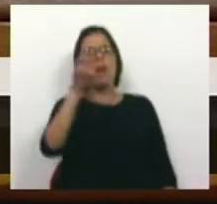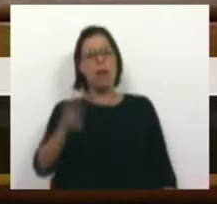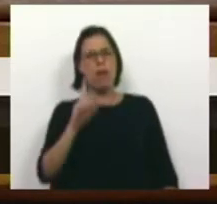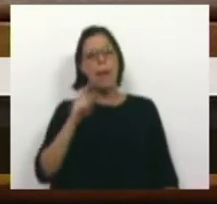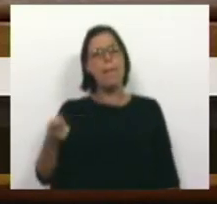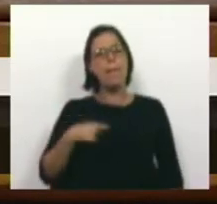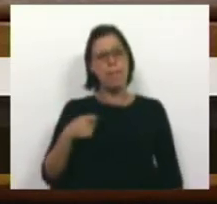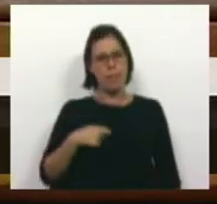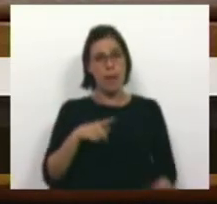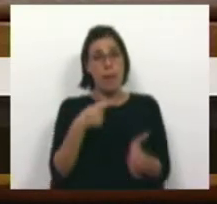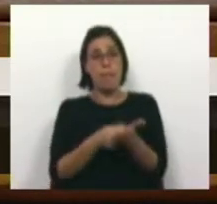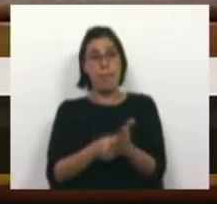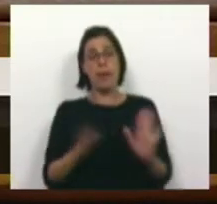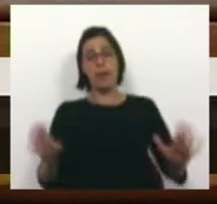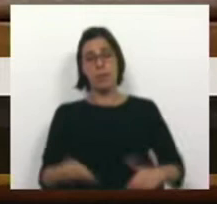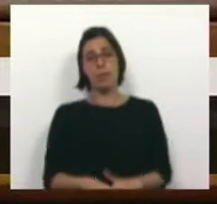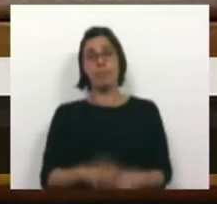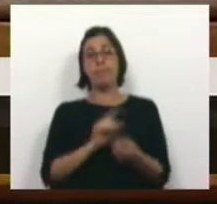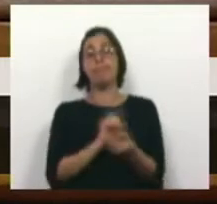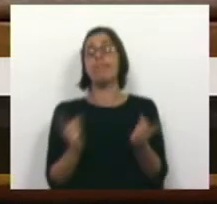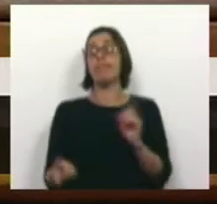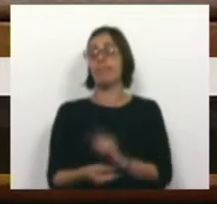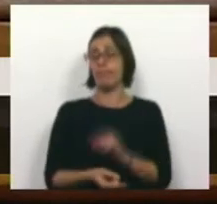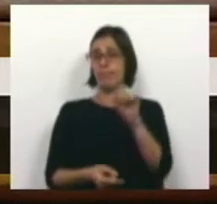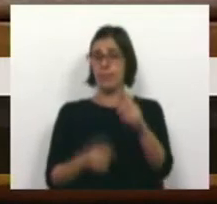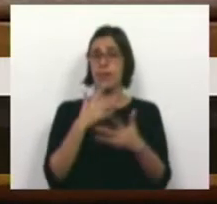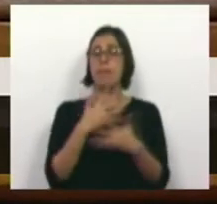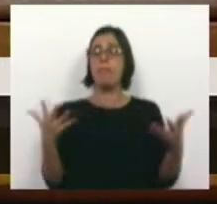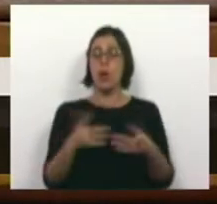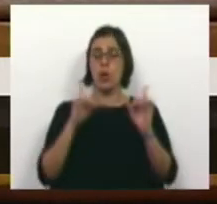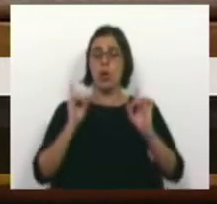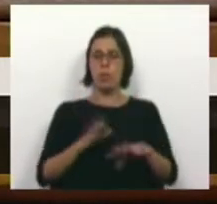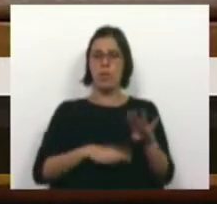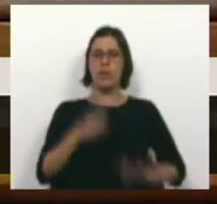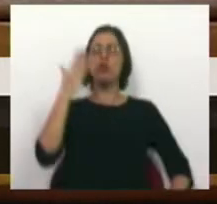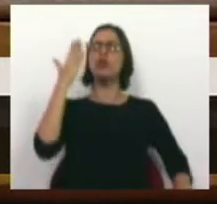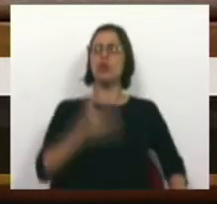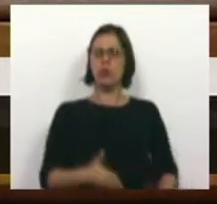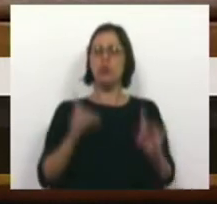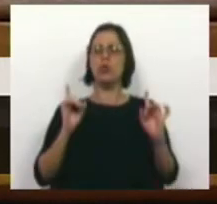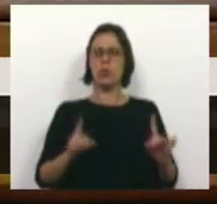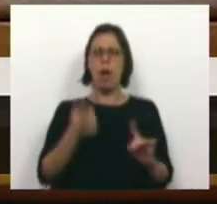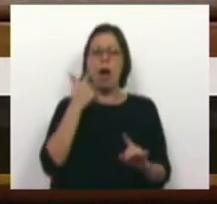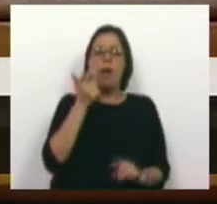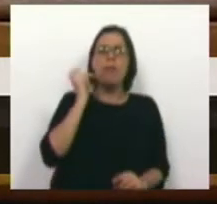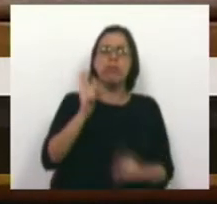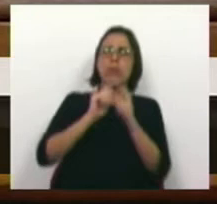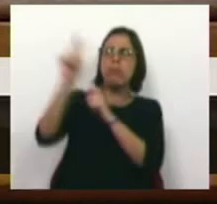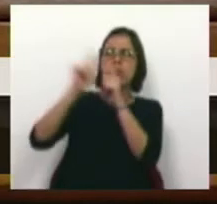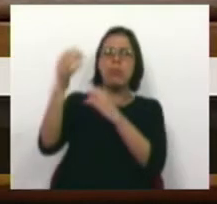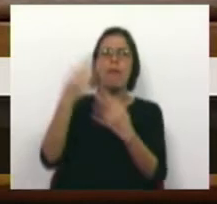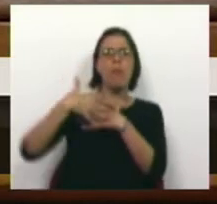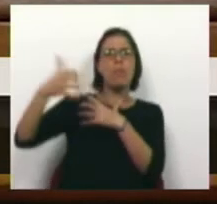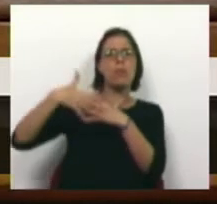nas pensões a pagamento. Ao contrário, esta maioria começou a fazer justiça às longas carreiras